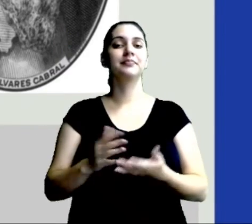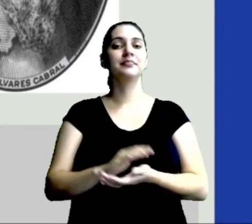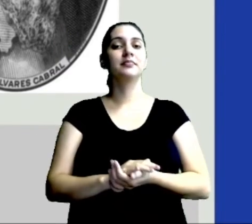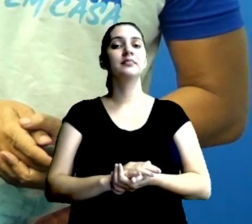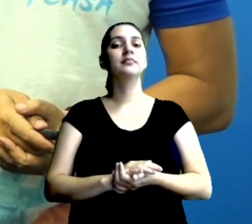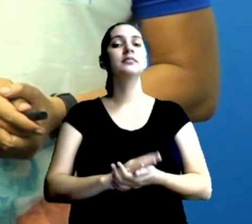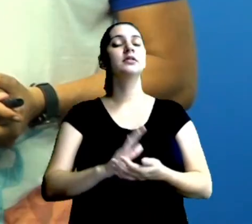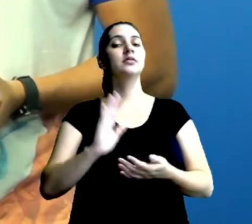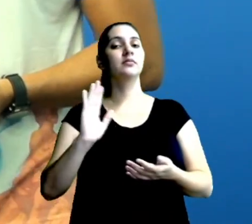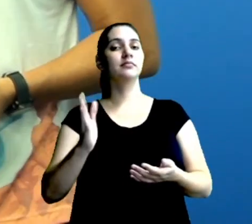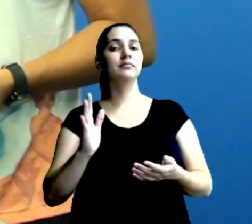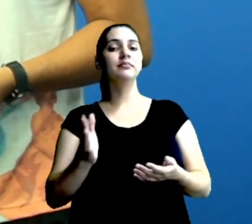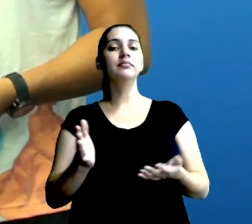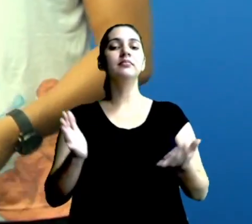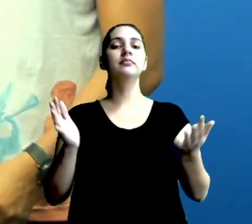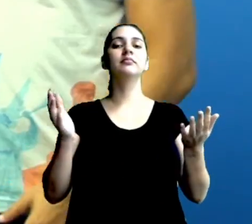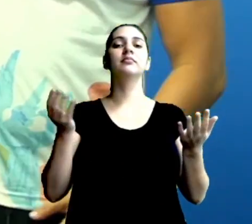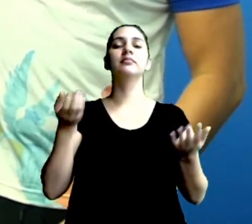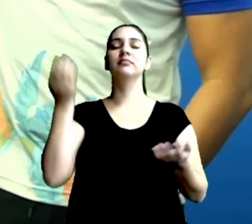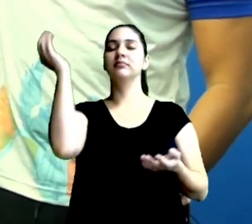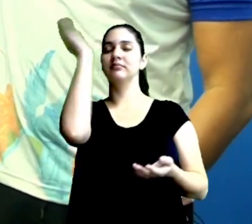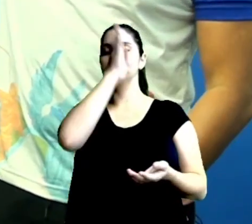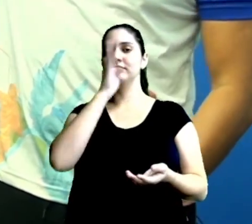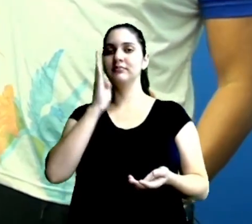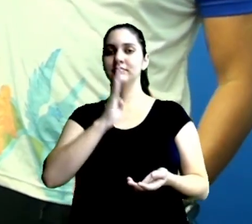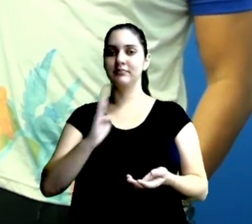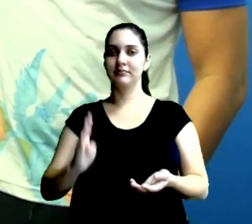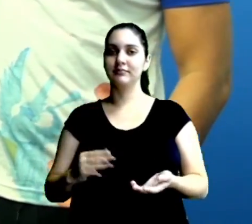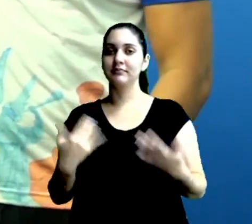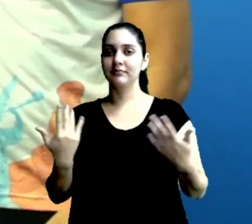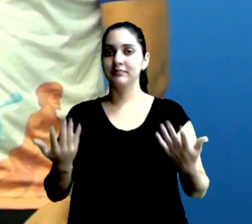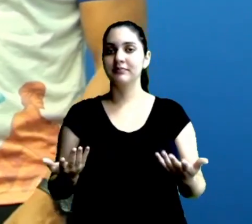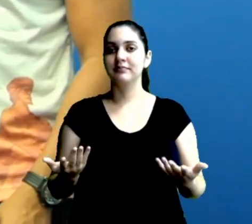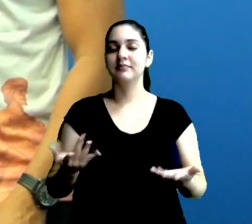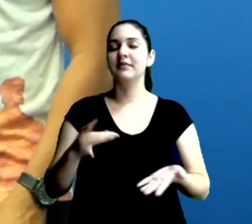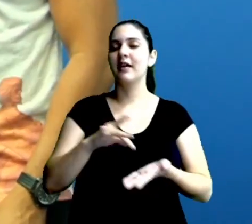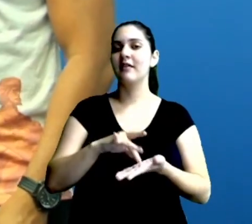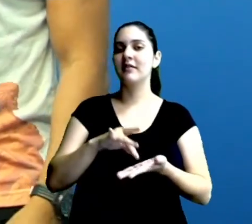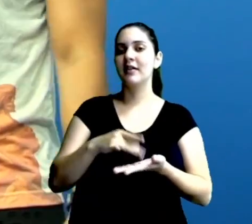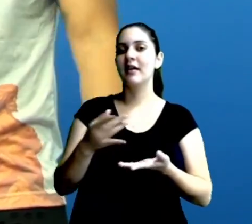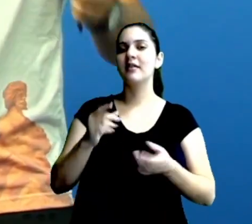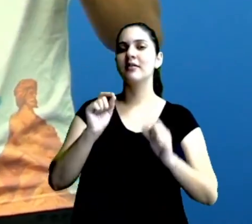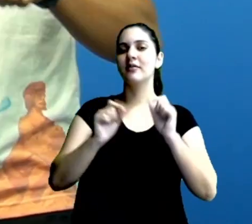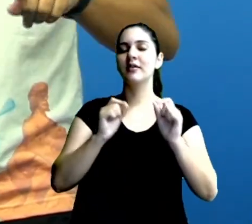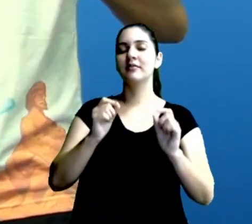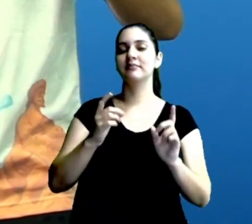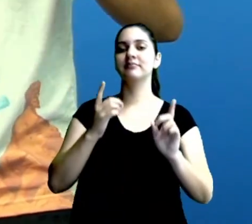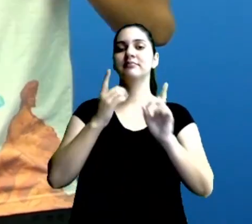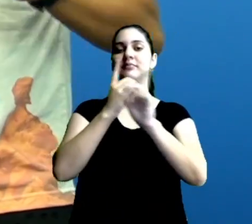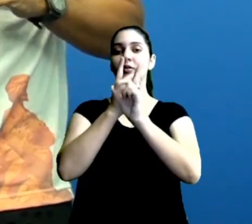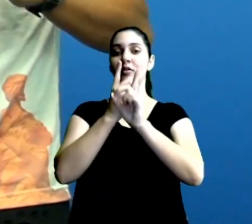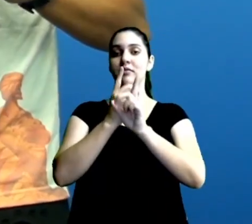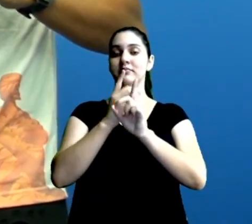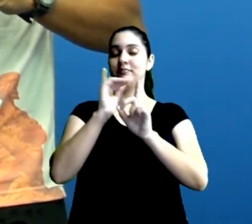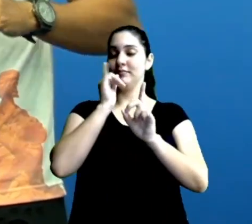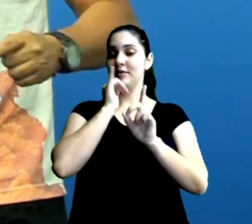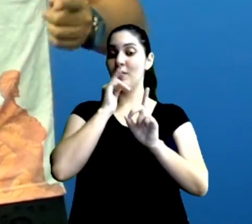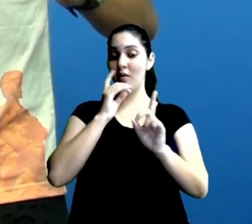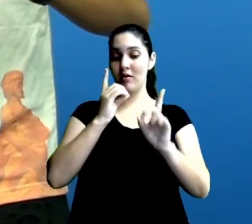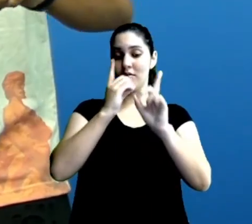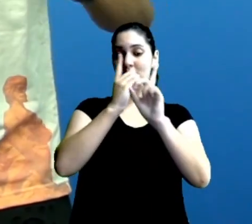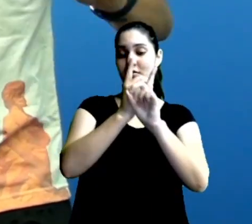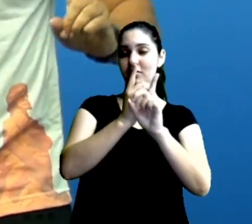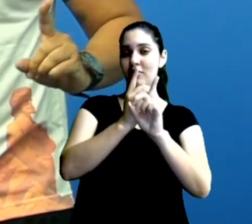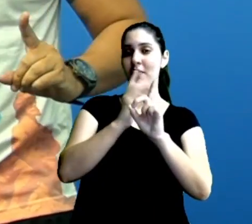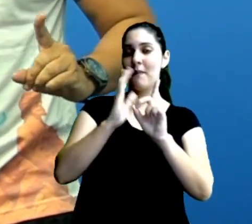E, finalmente, o Brasil, que na verdade não era descoberta. Descoberta para os europeus.